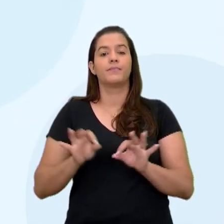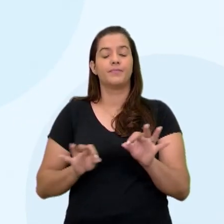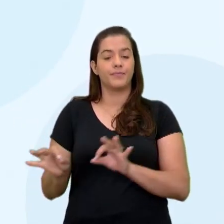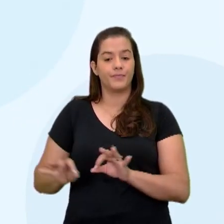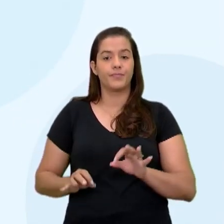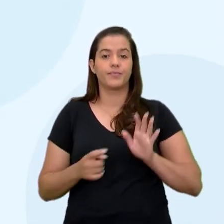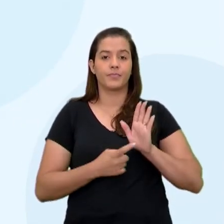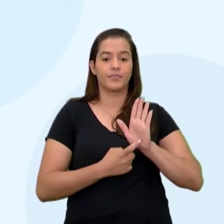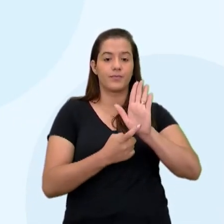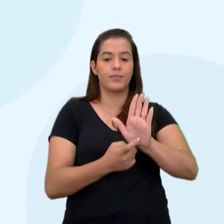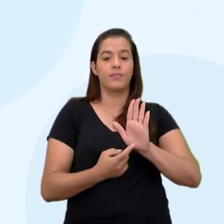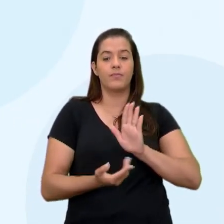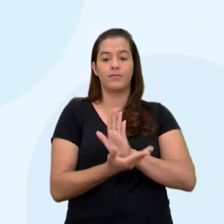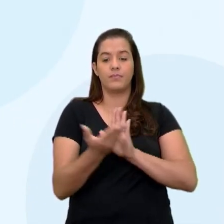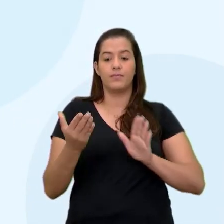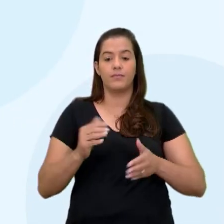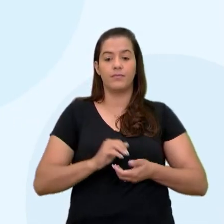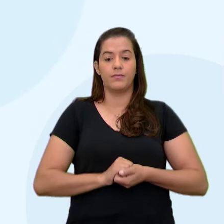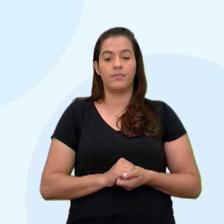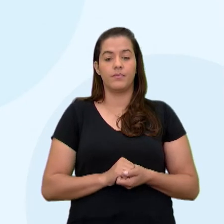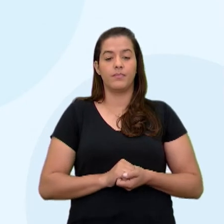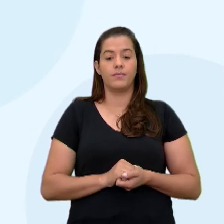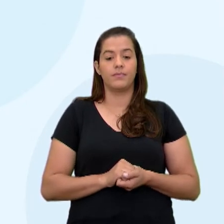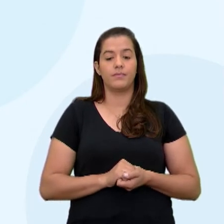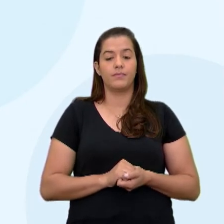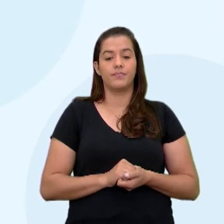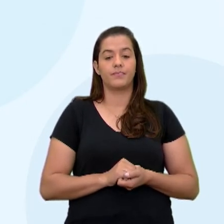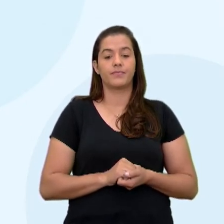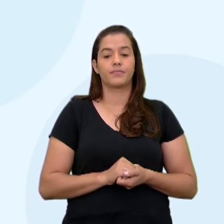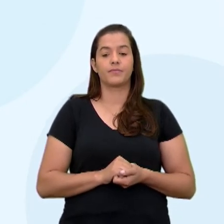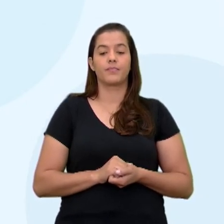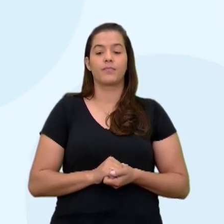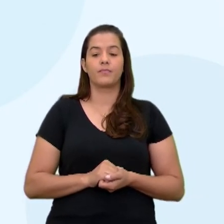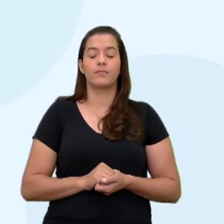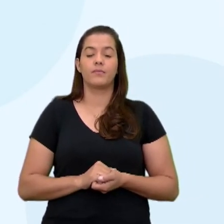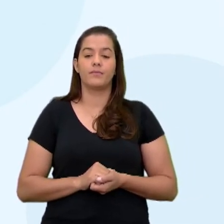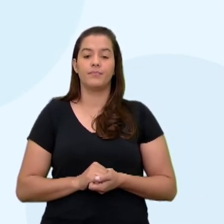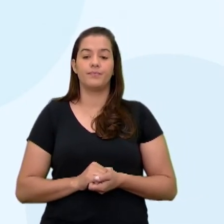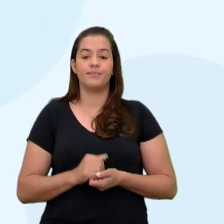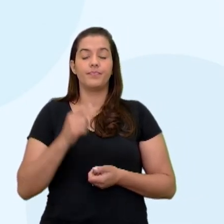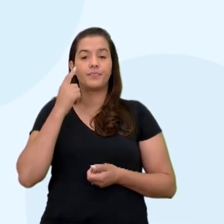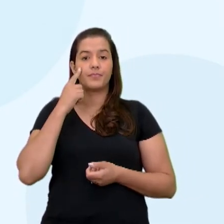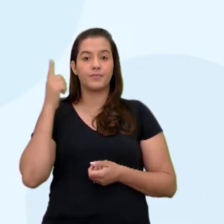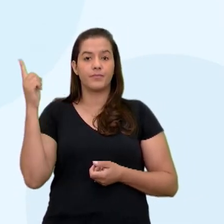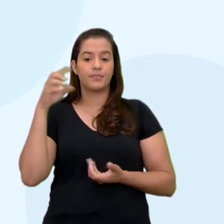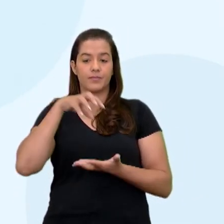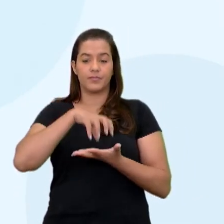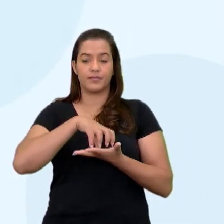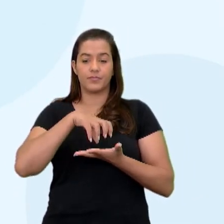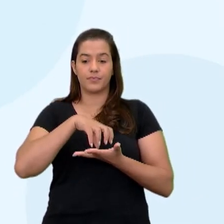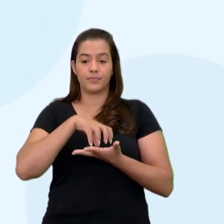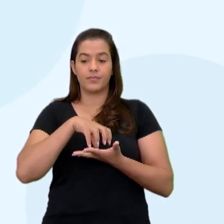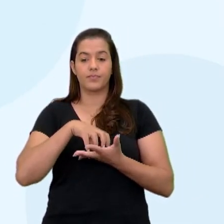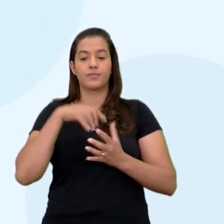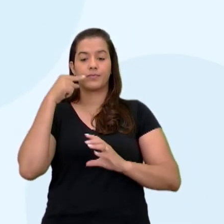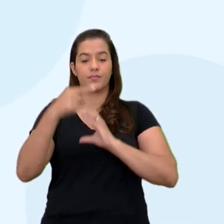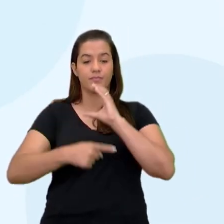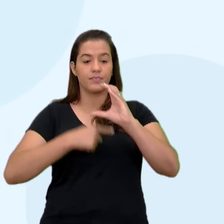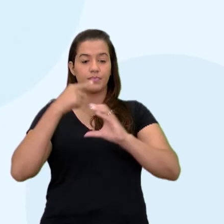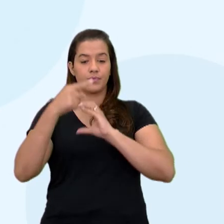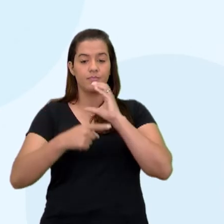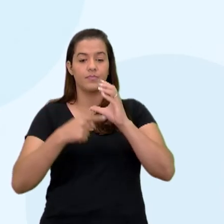para poder montá-lo. Você tem a globalização. Essa globalização, ela cria